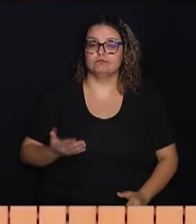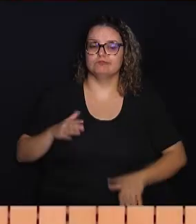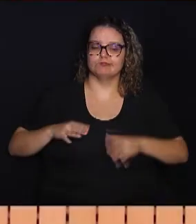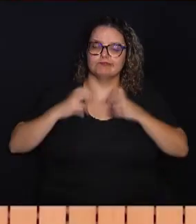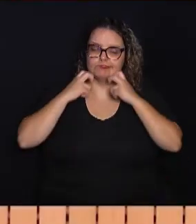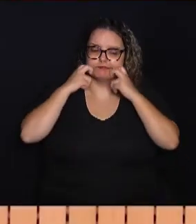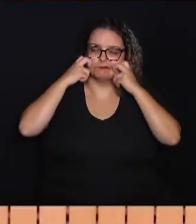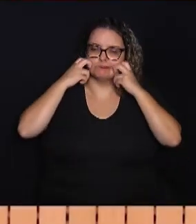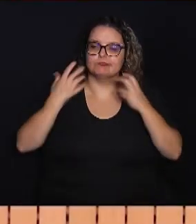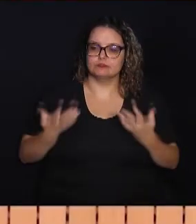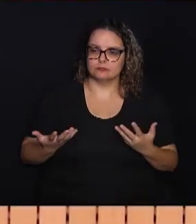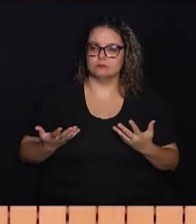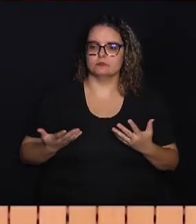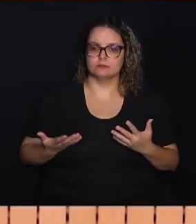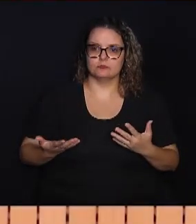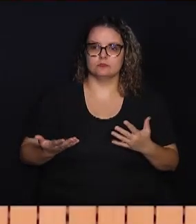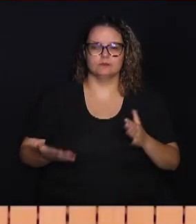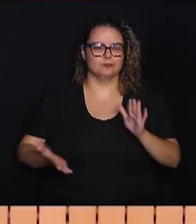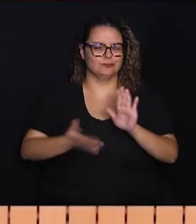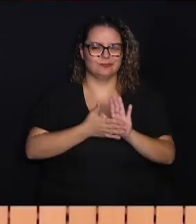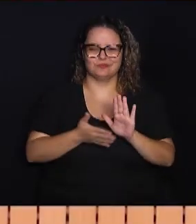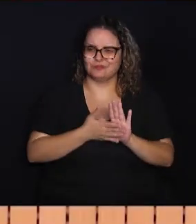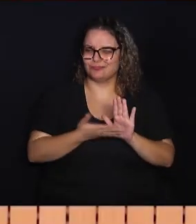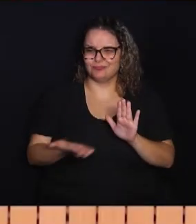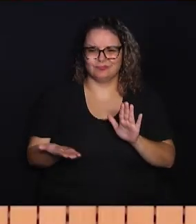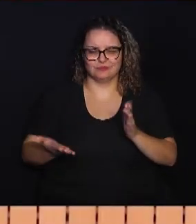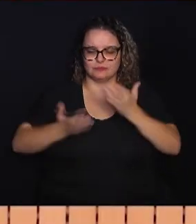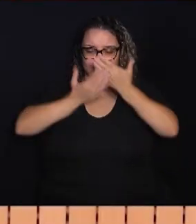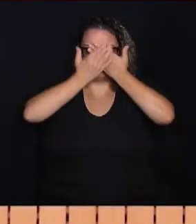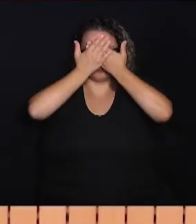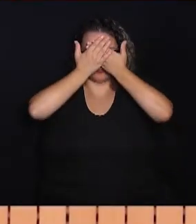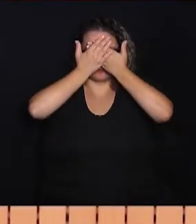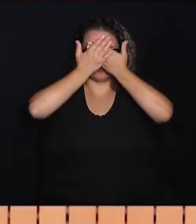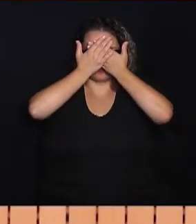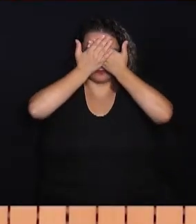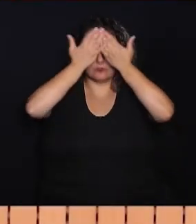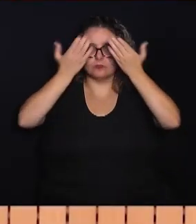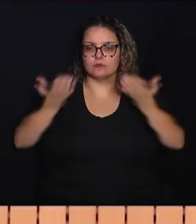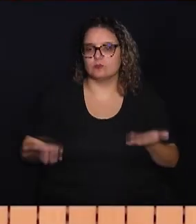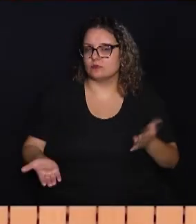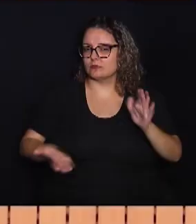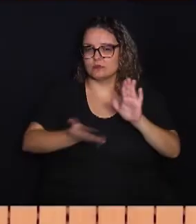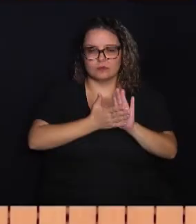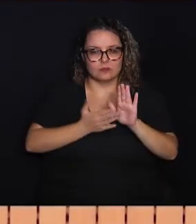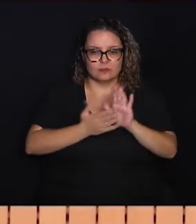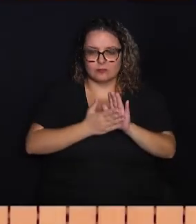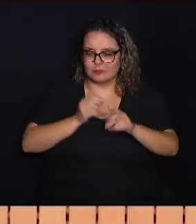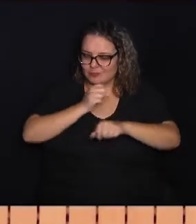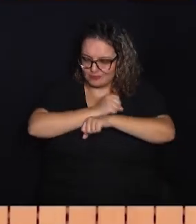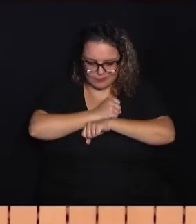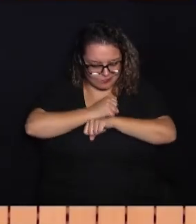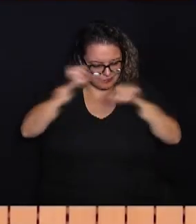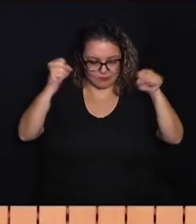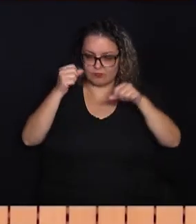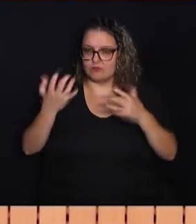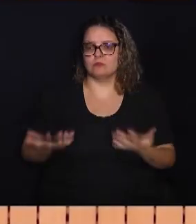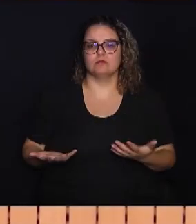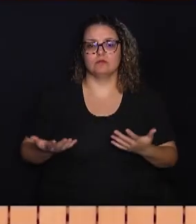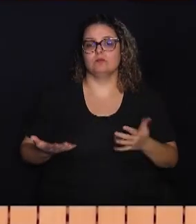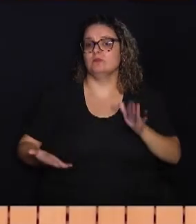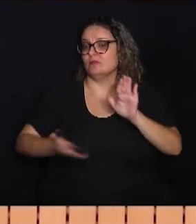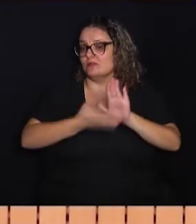constrangedoras de propostas muitas vezes negacionistas de propostas extremistas de